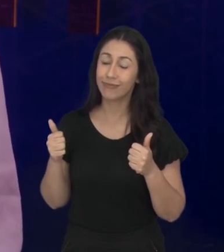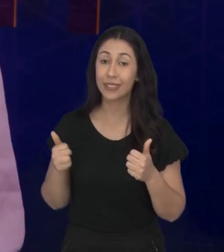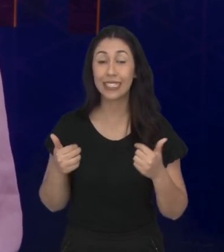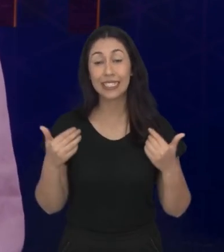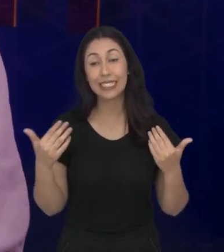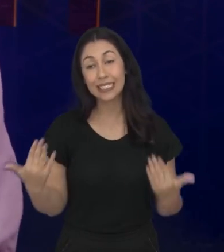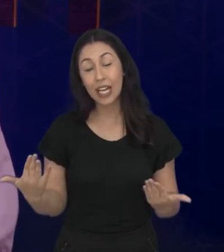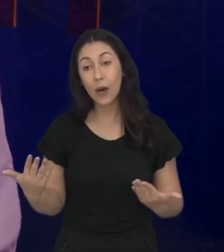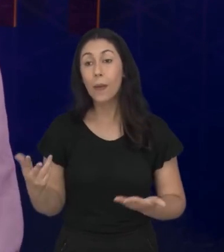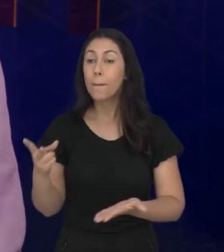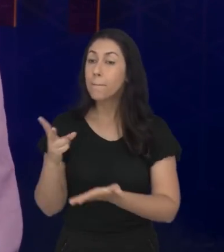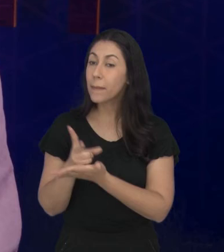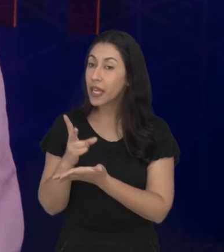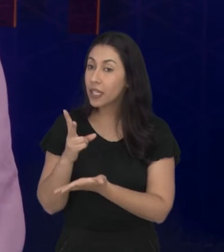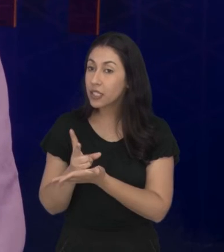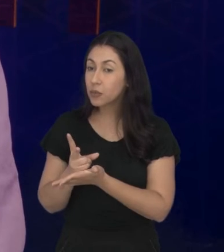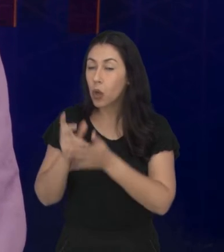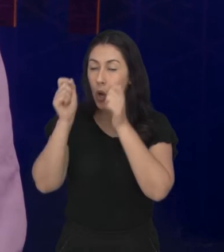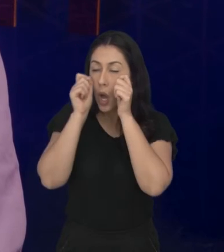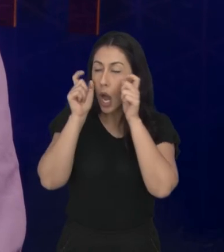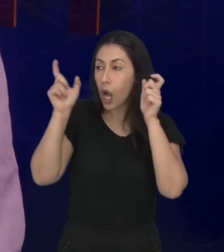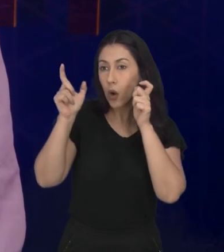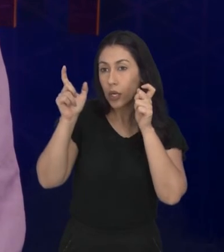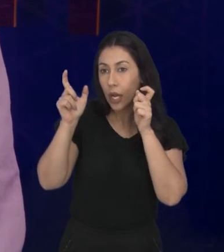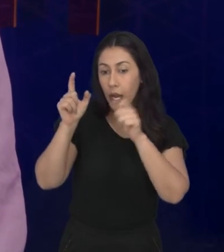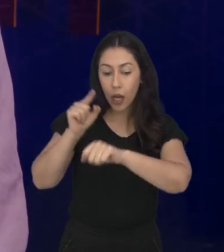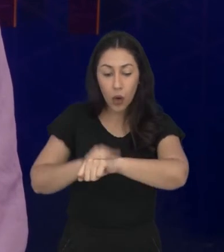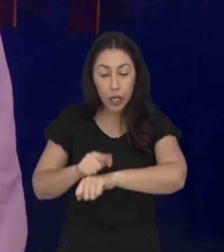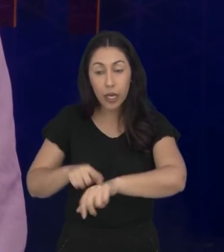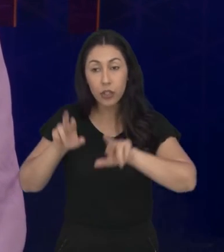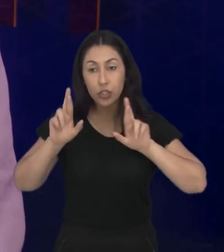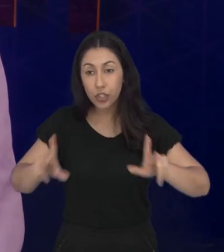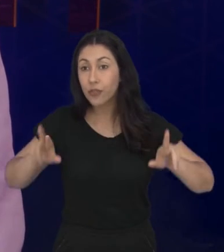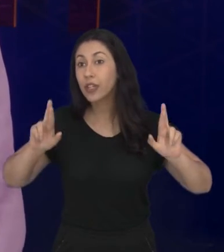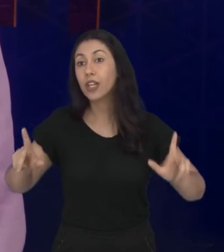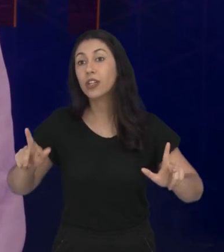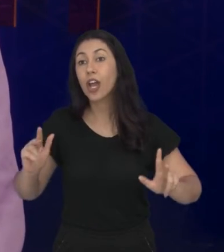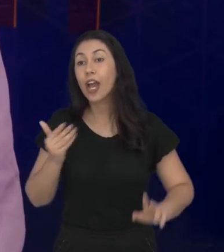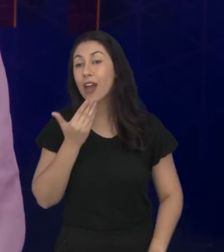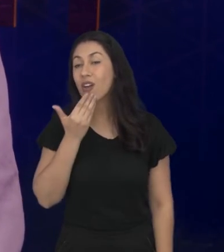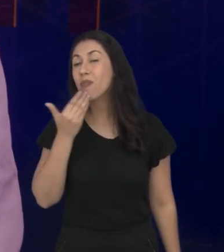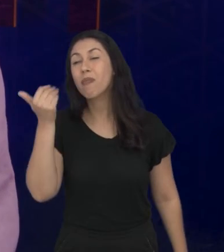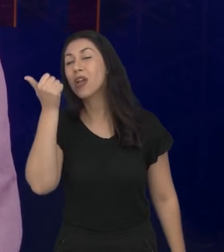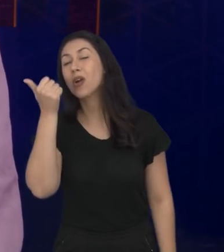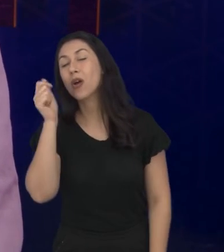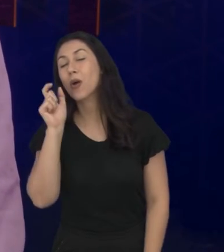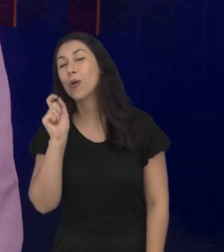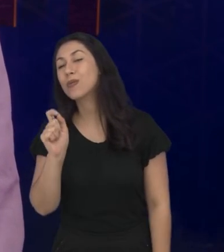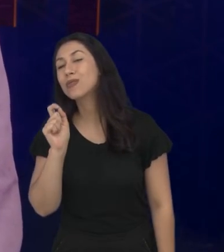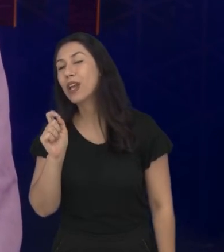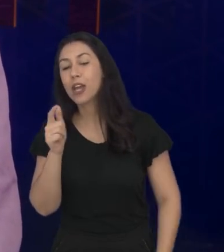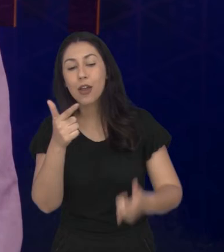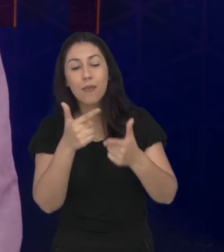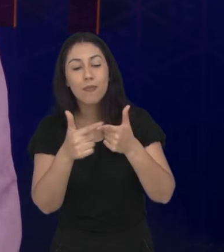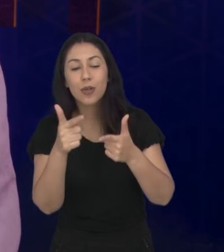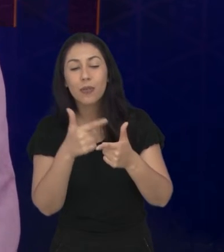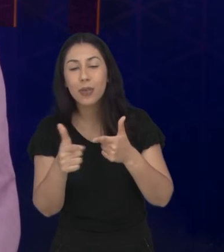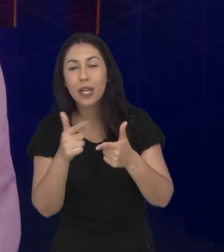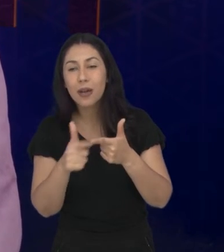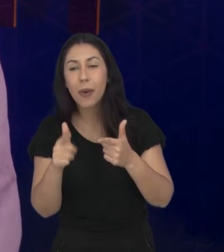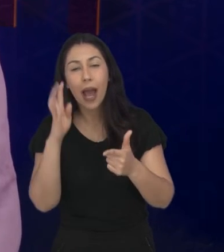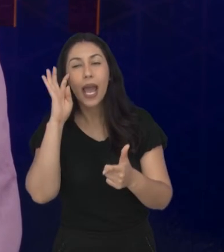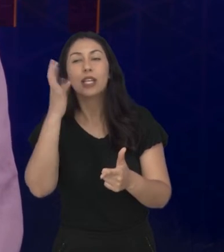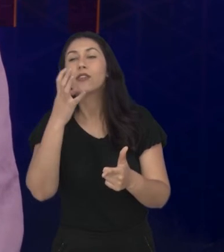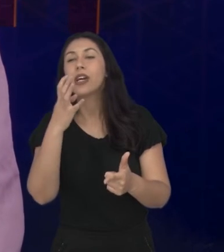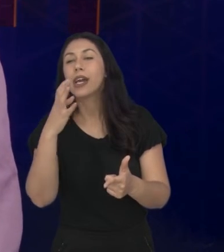situação. Então, apesar dos pesares, resolver os assuntos, os problemas mais complexos da nossa vida ainda